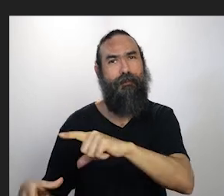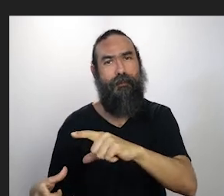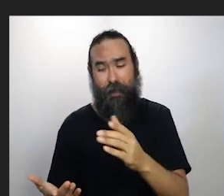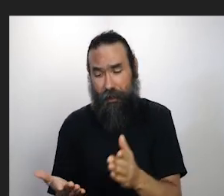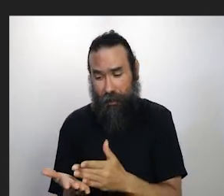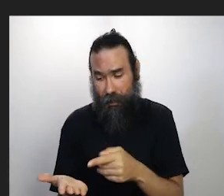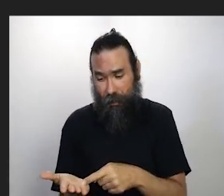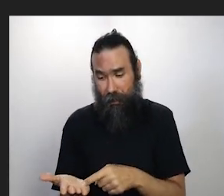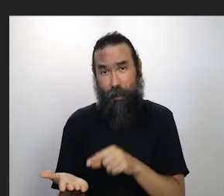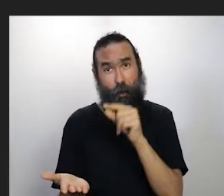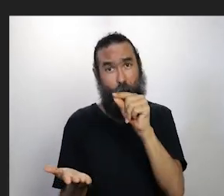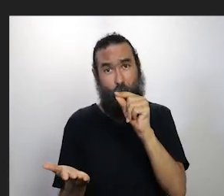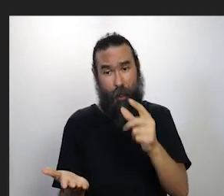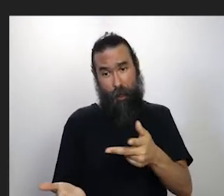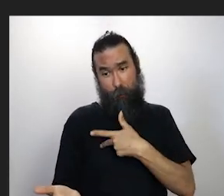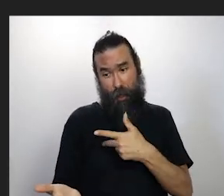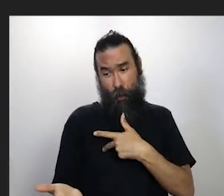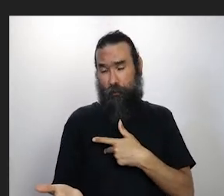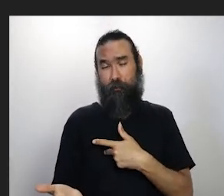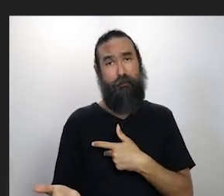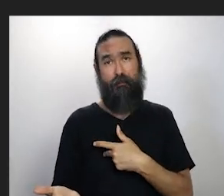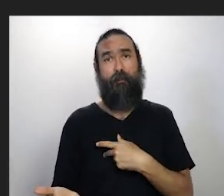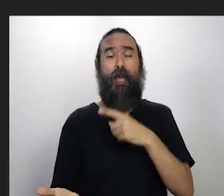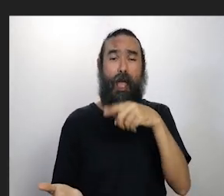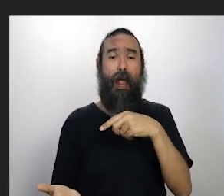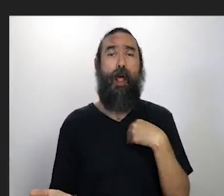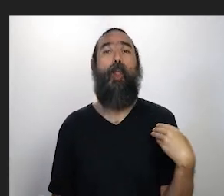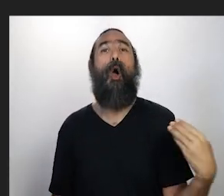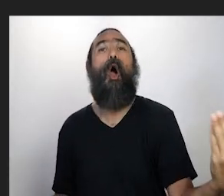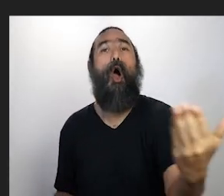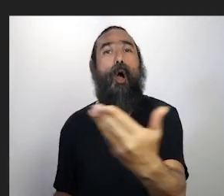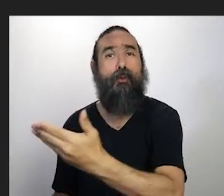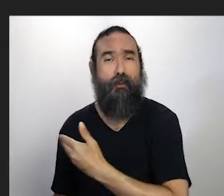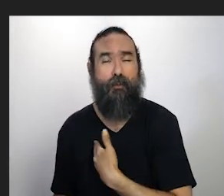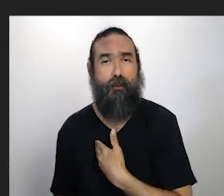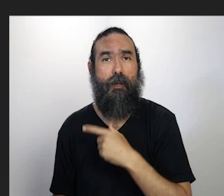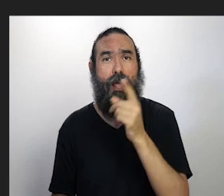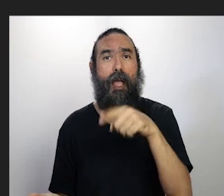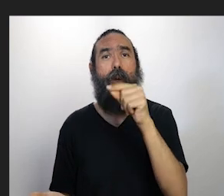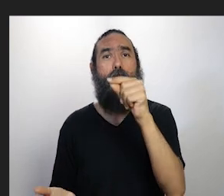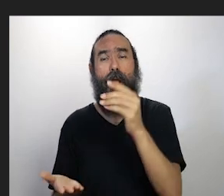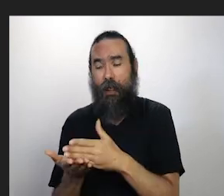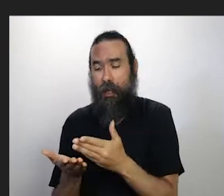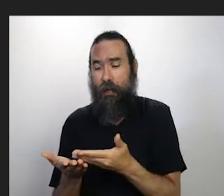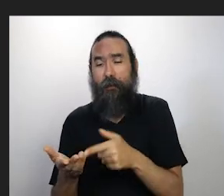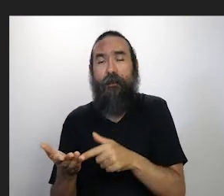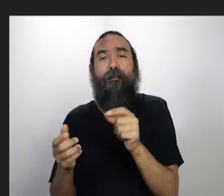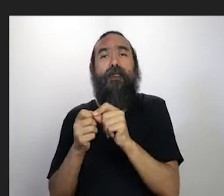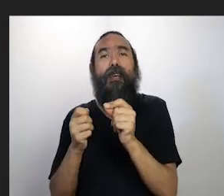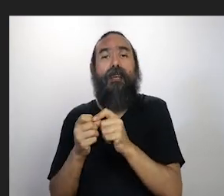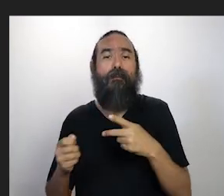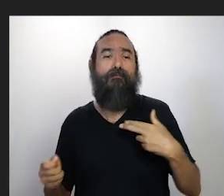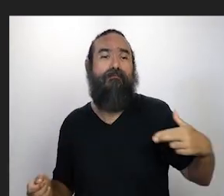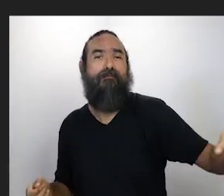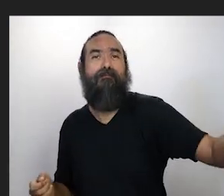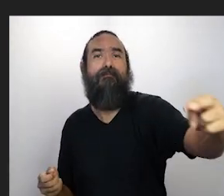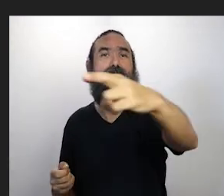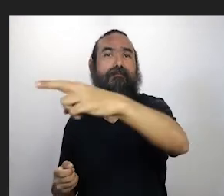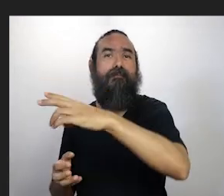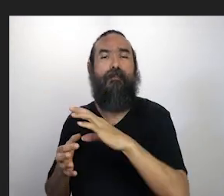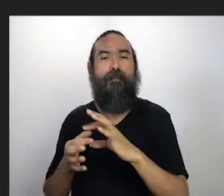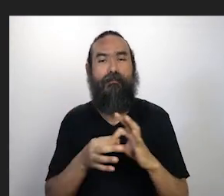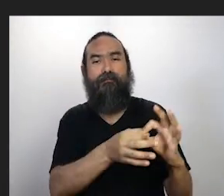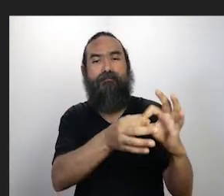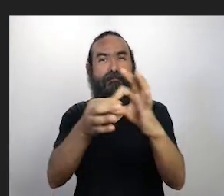é nosso, assim, não posso nem dizer que é meu, sabe? Porque é uma contribuição coletiva. Então, é